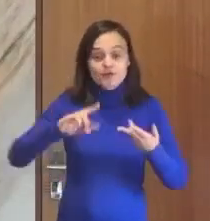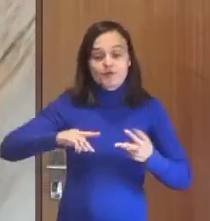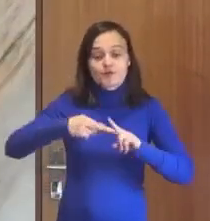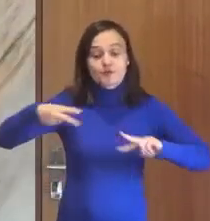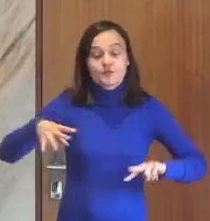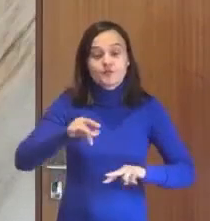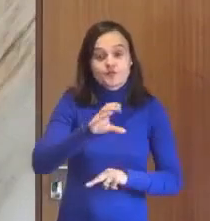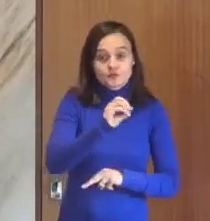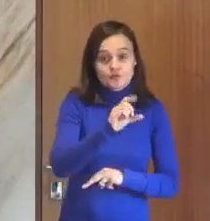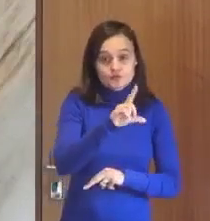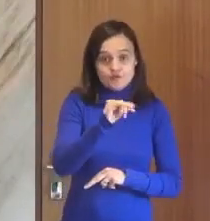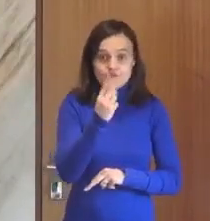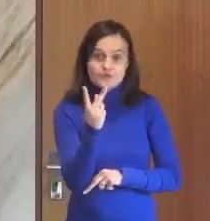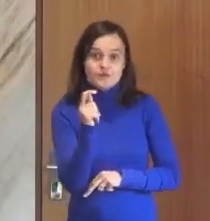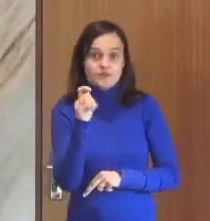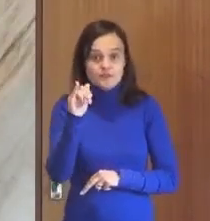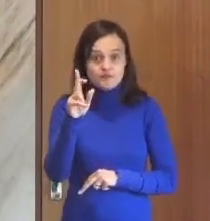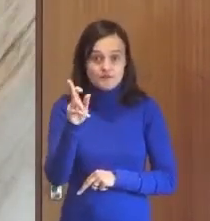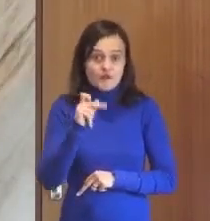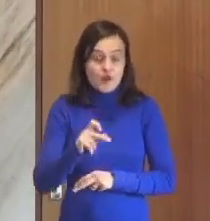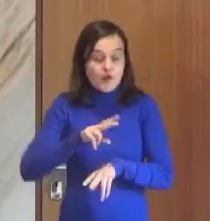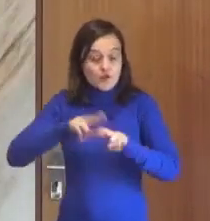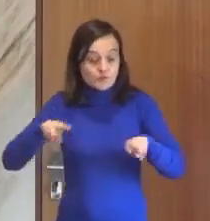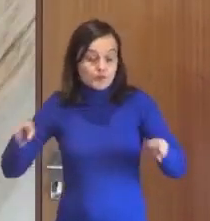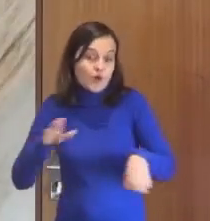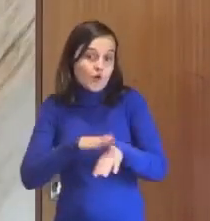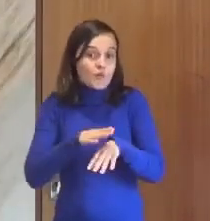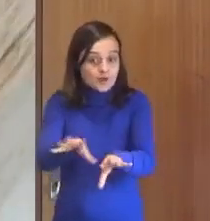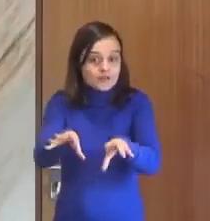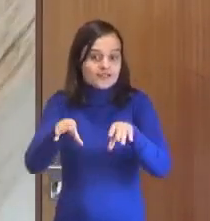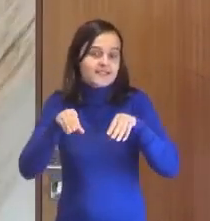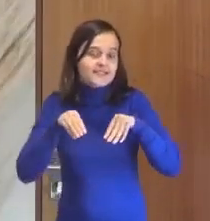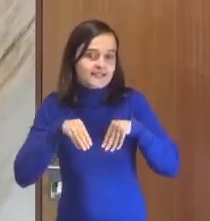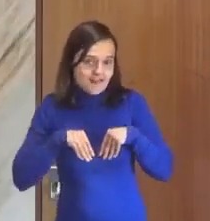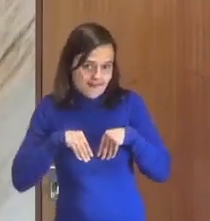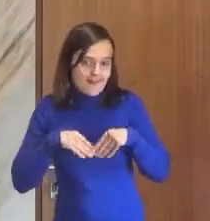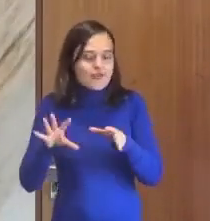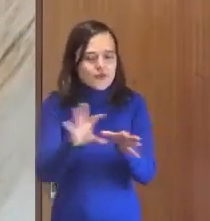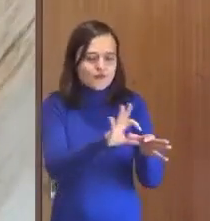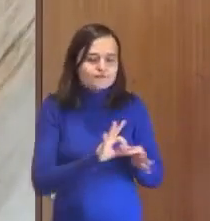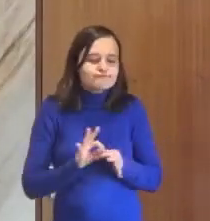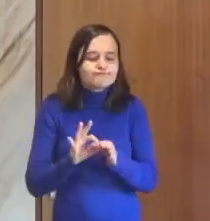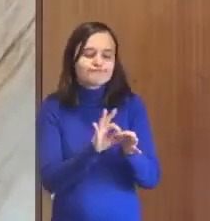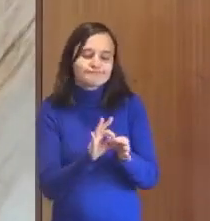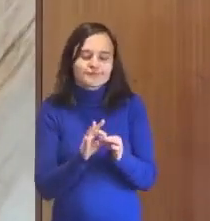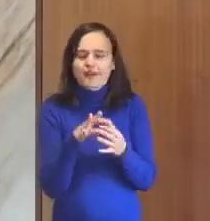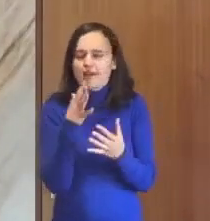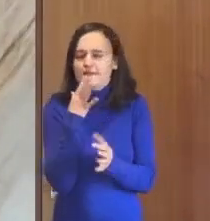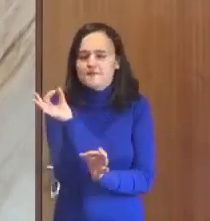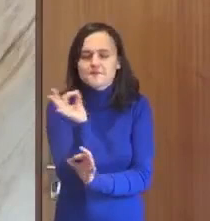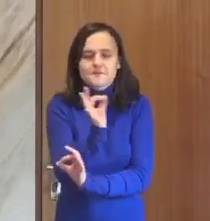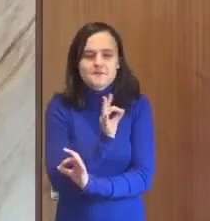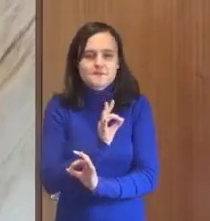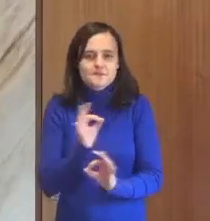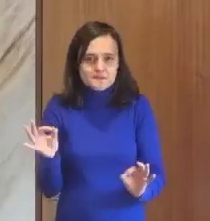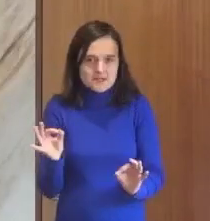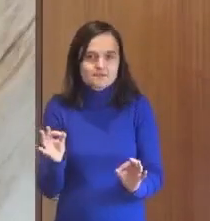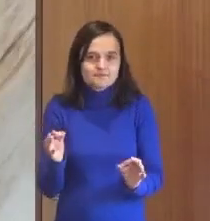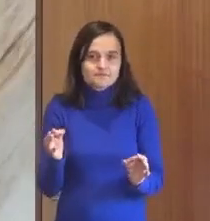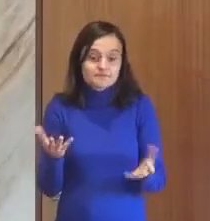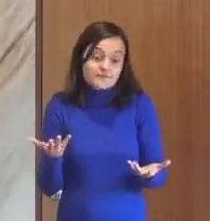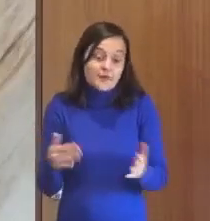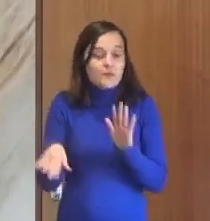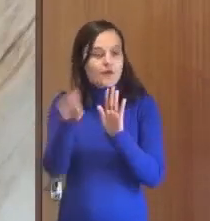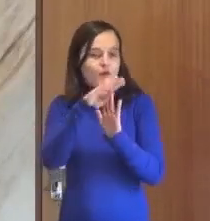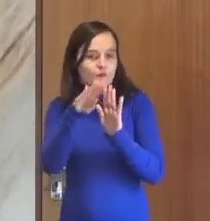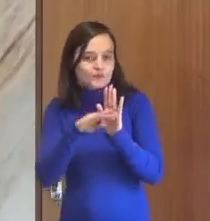do Hospital por ter acedido e ter colaborado de uma forma extraordinária para a